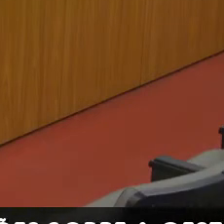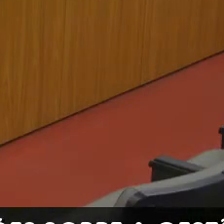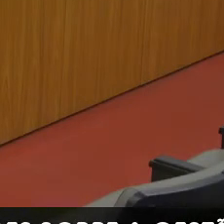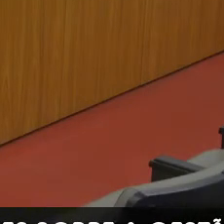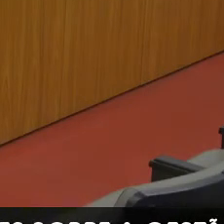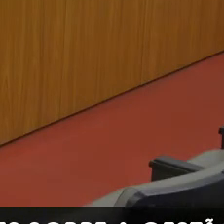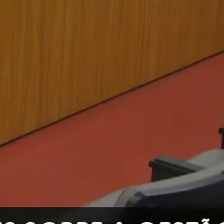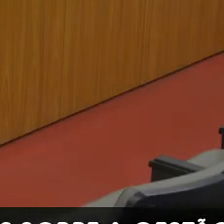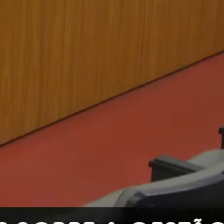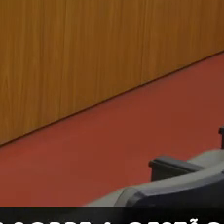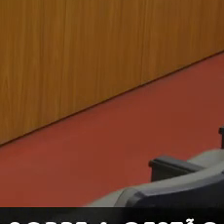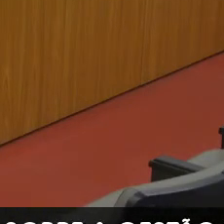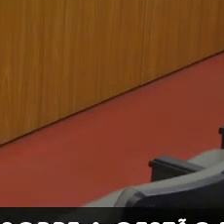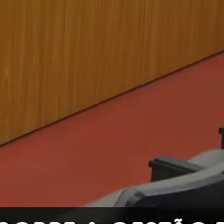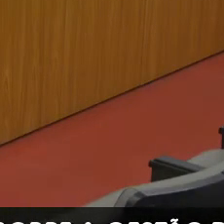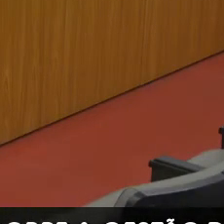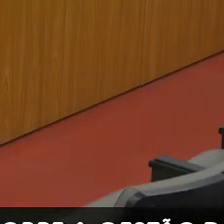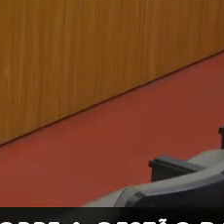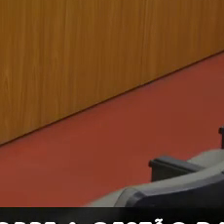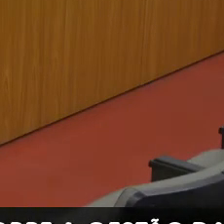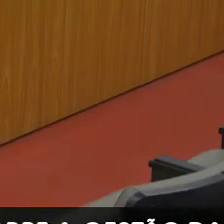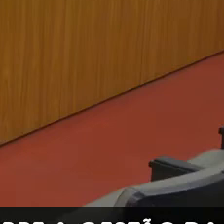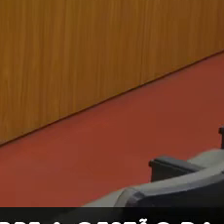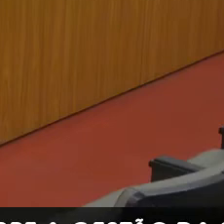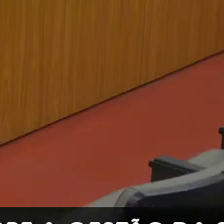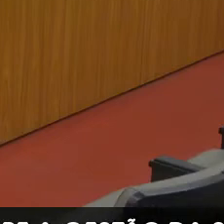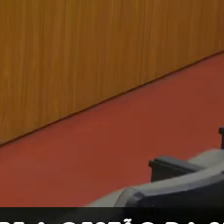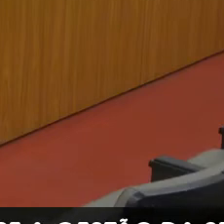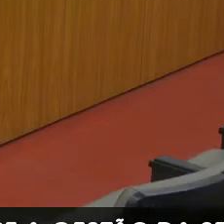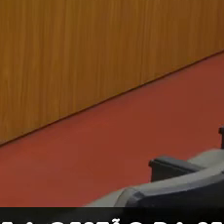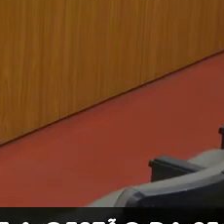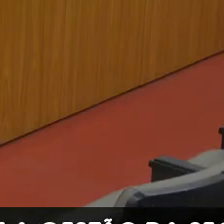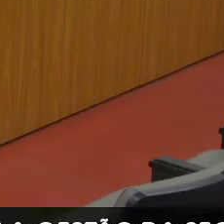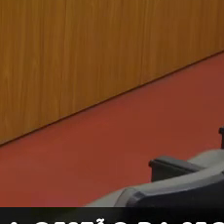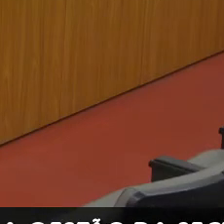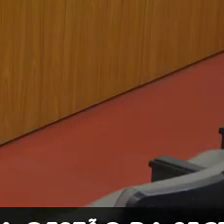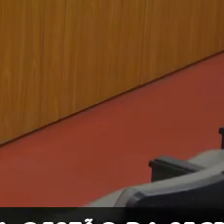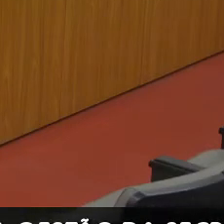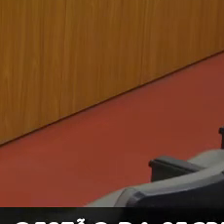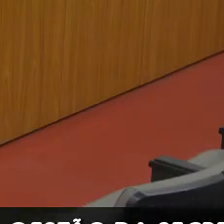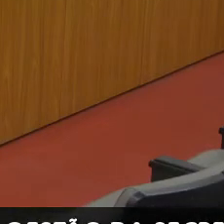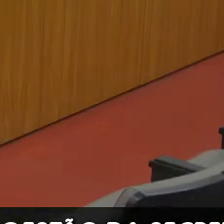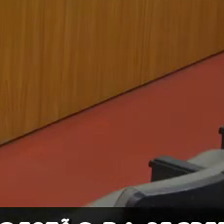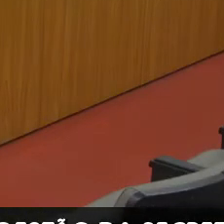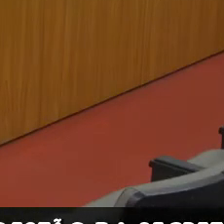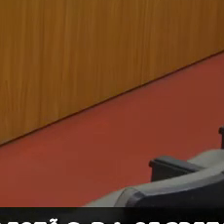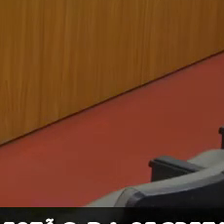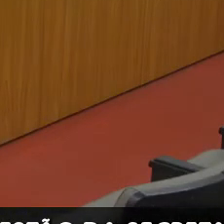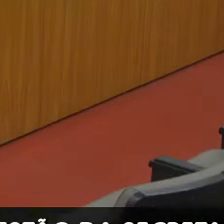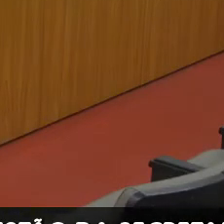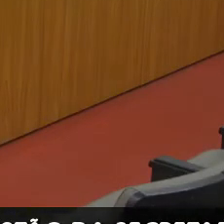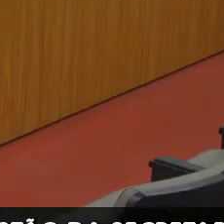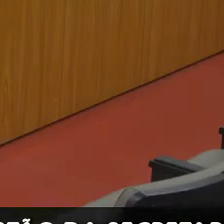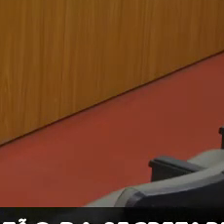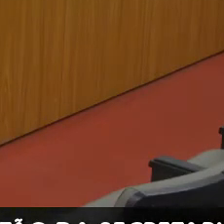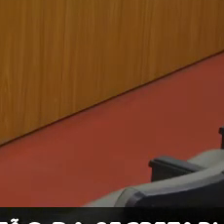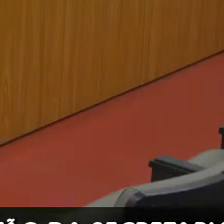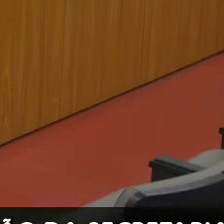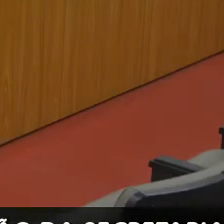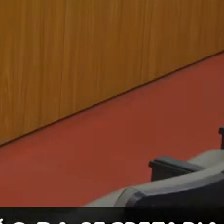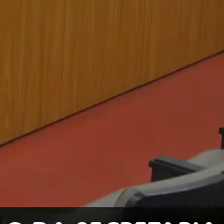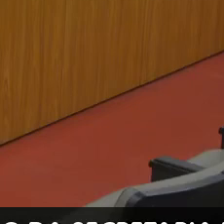o e de Rosa ainda não é tudo bem até a palavra excelentíssimo Deputado Raul Belém